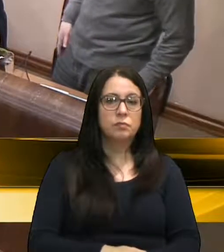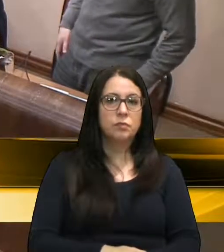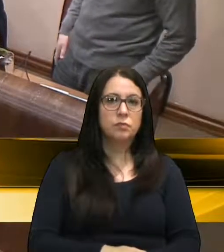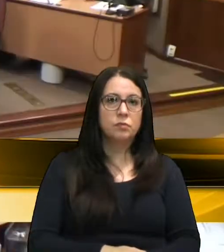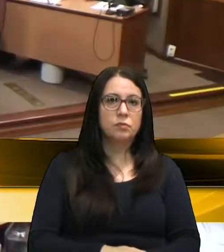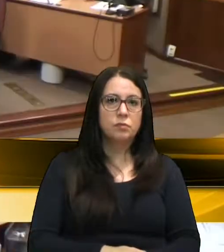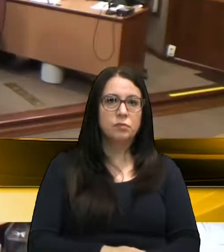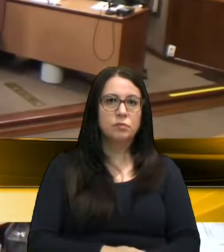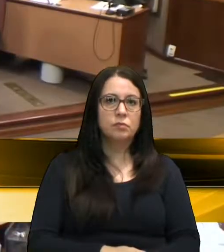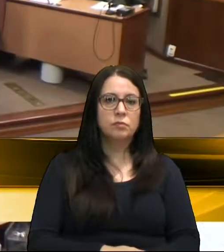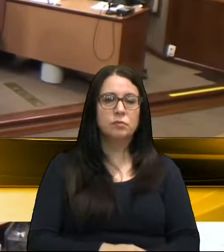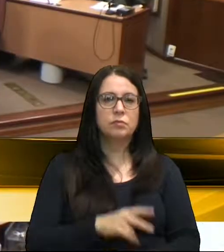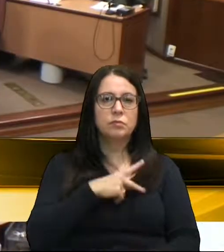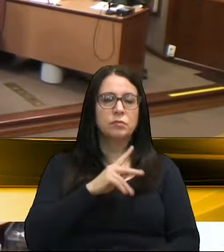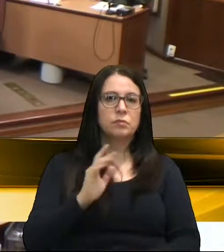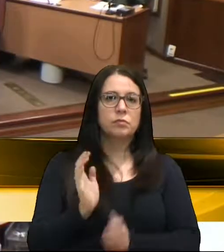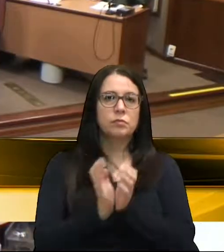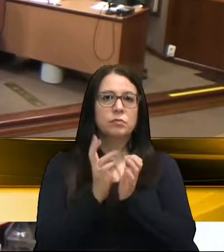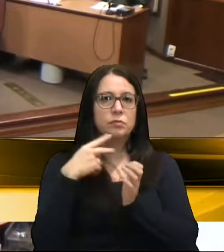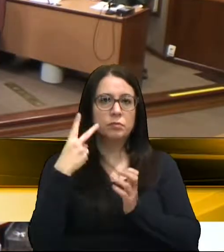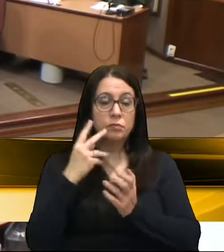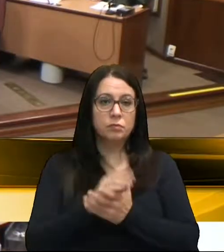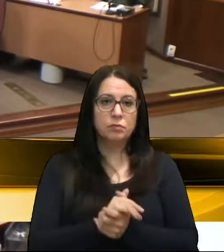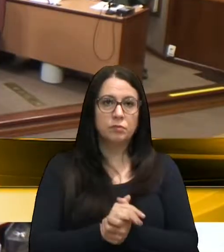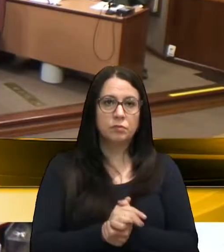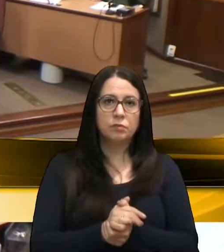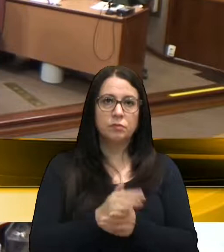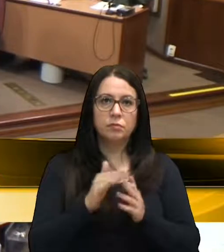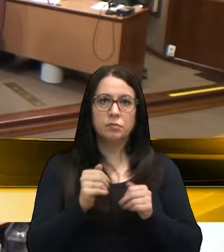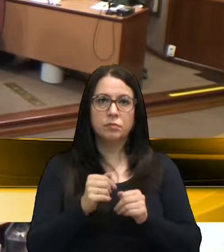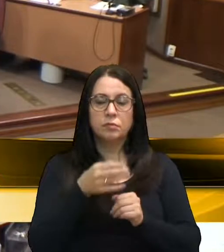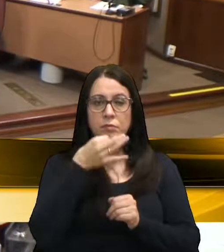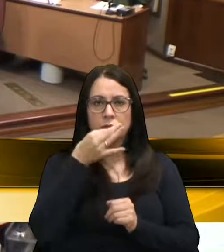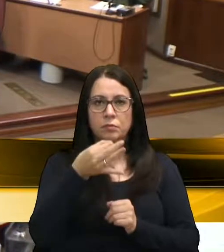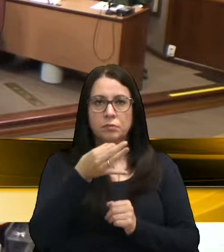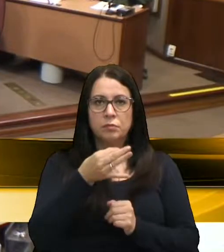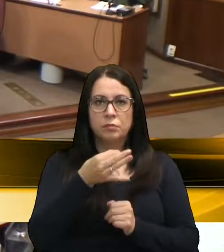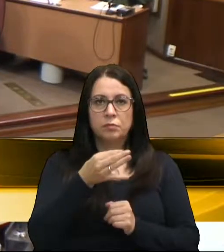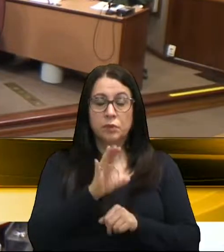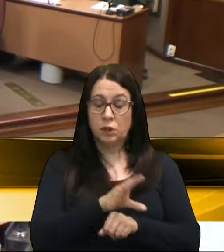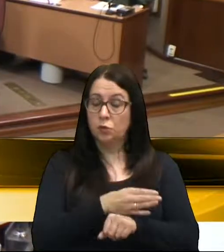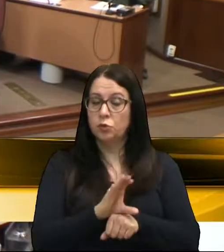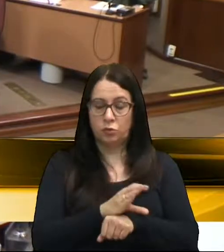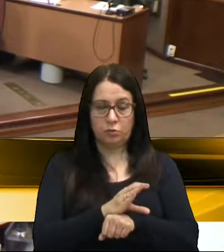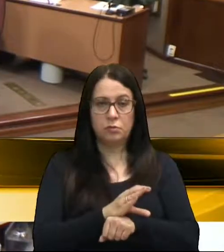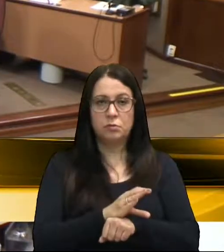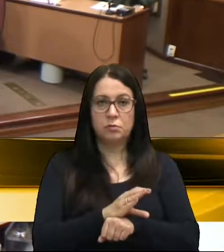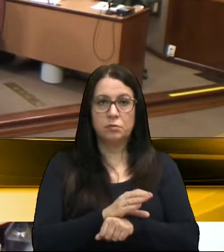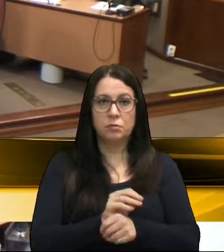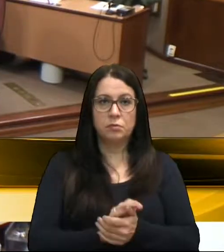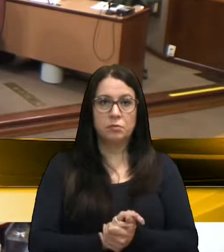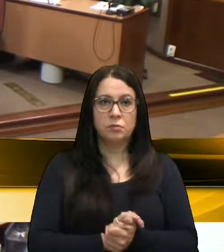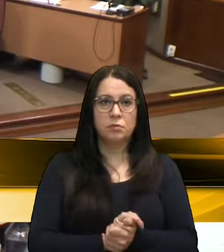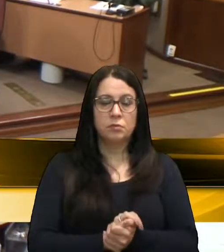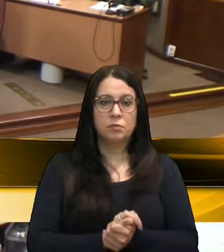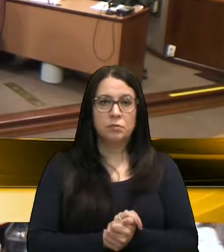Senhor presidente, colegas vereadores, que pese o parecer de inconstitucionalidade